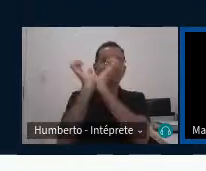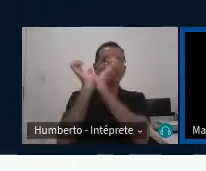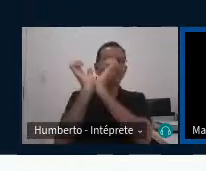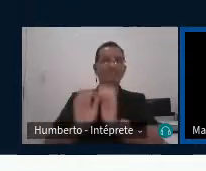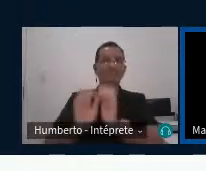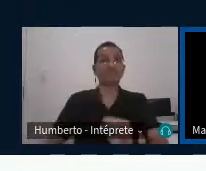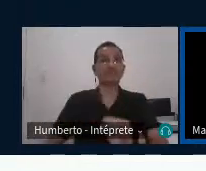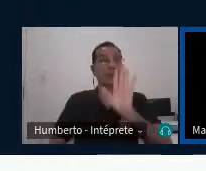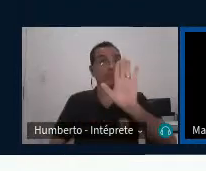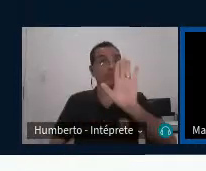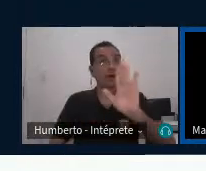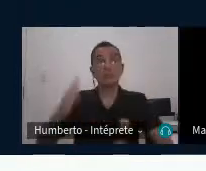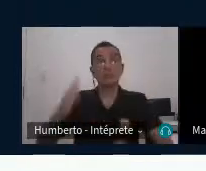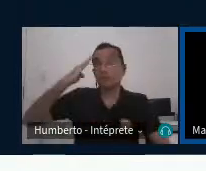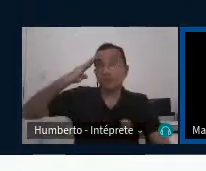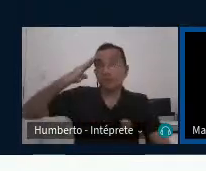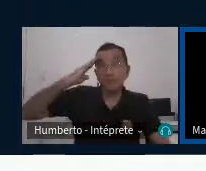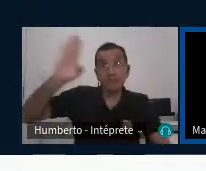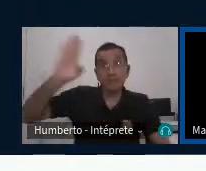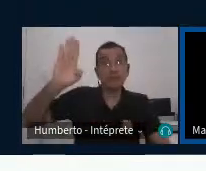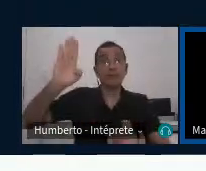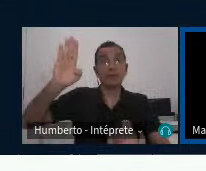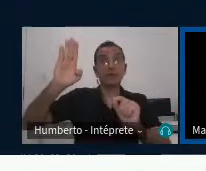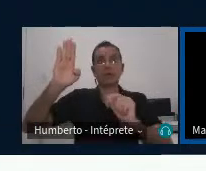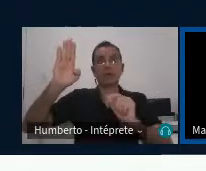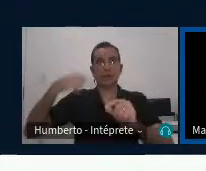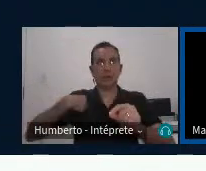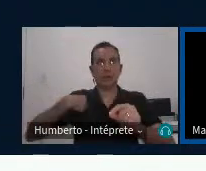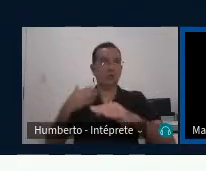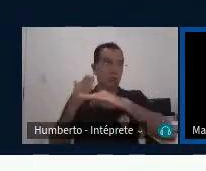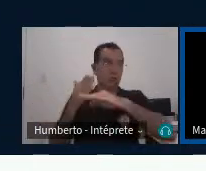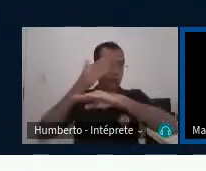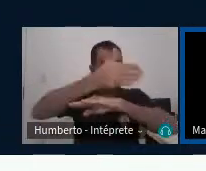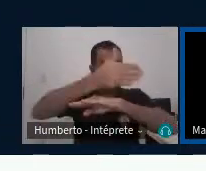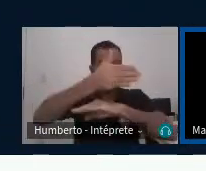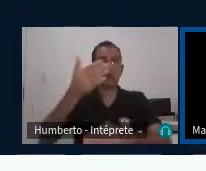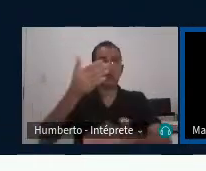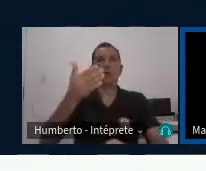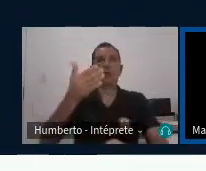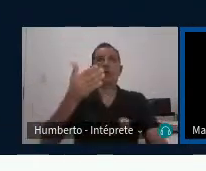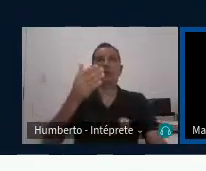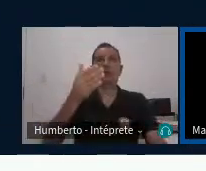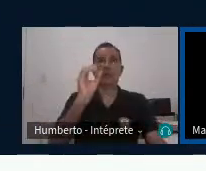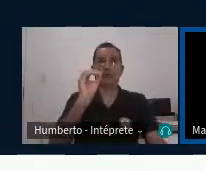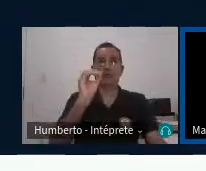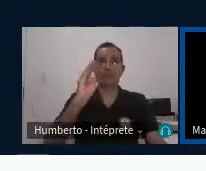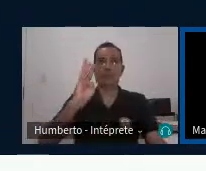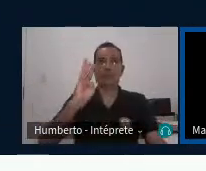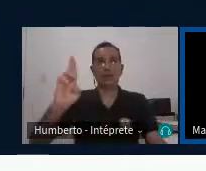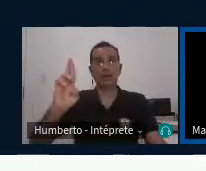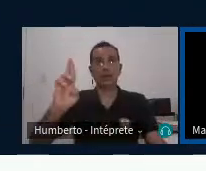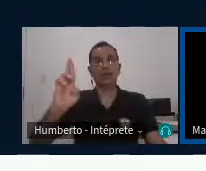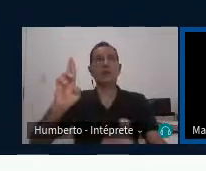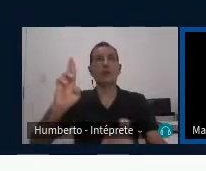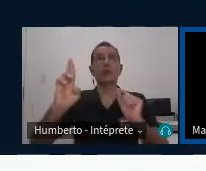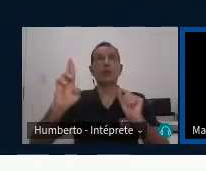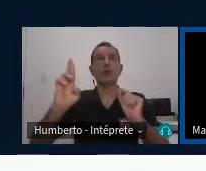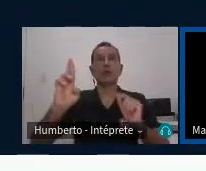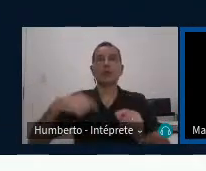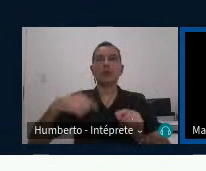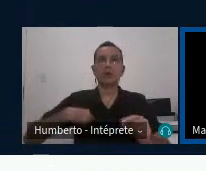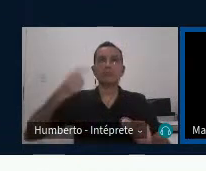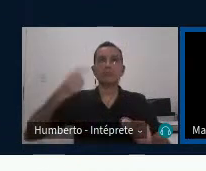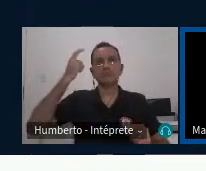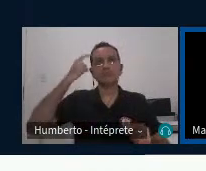OBR sai da OBR com uma mentalidade muito maior, com uma mentalidade muito mais formada, muito